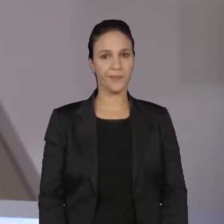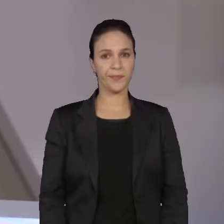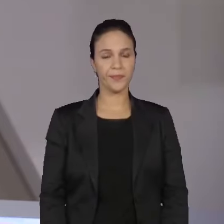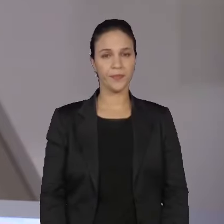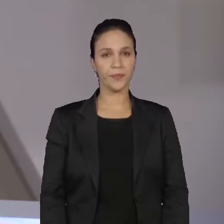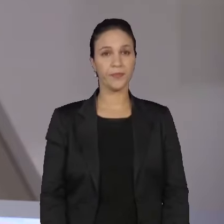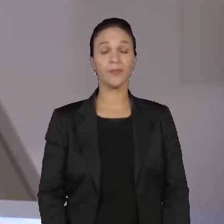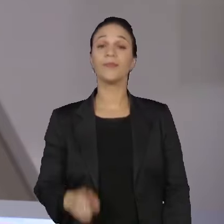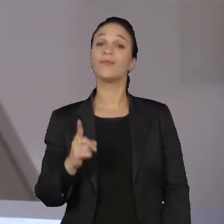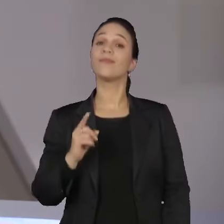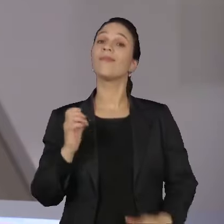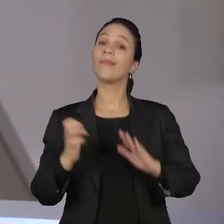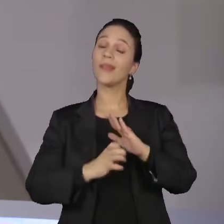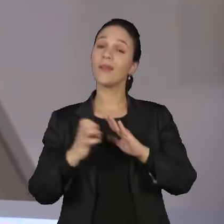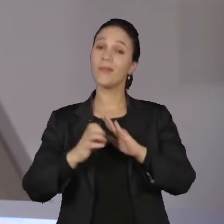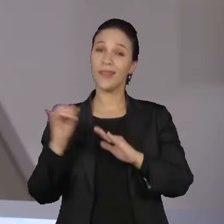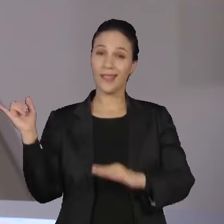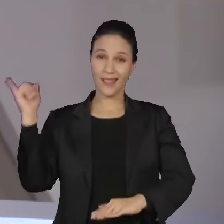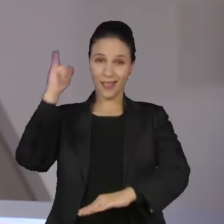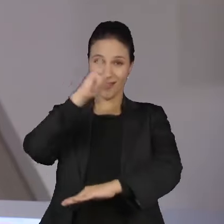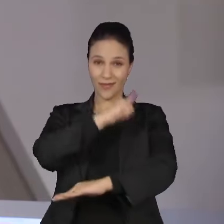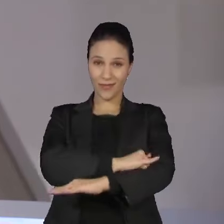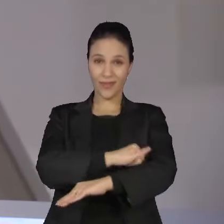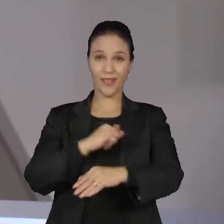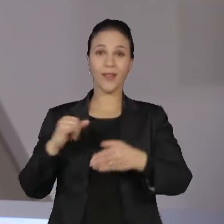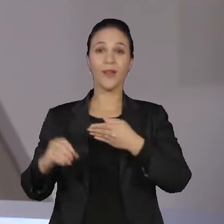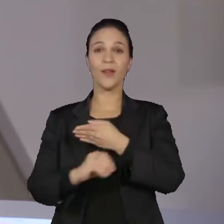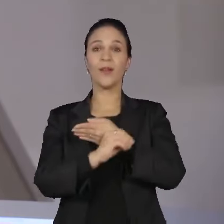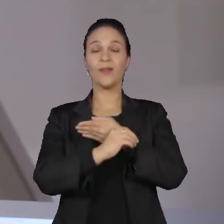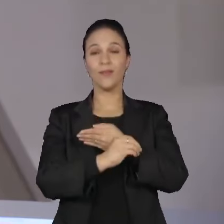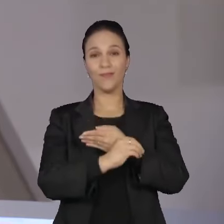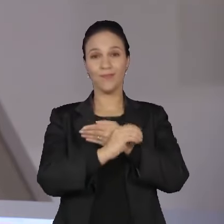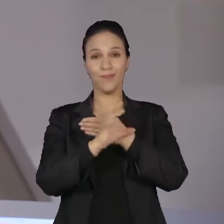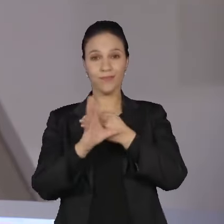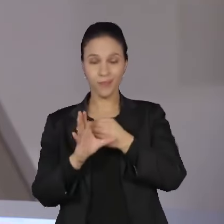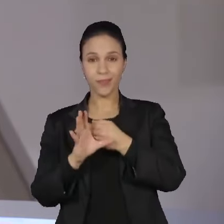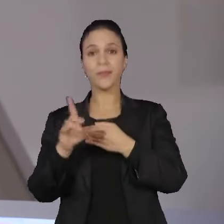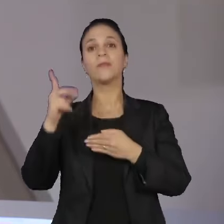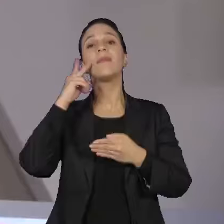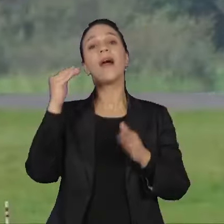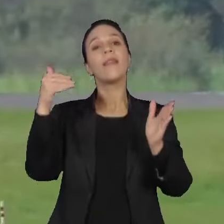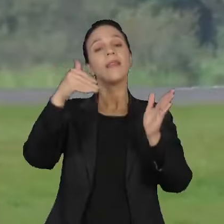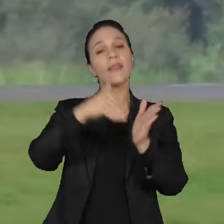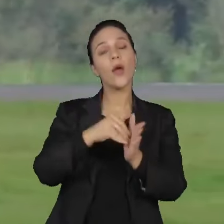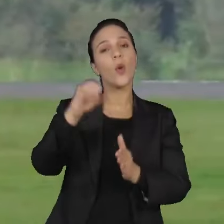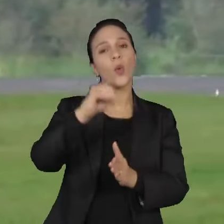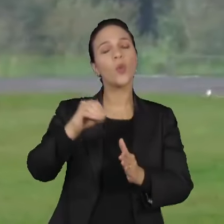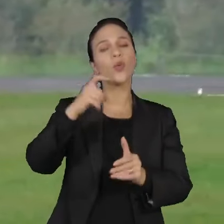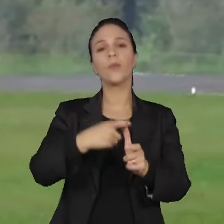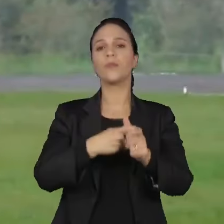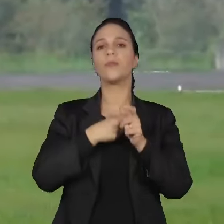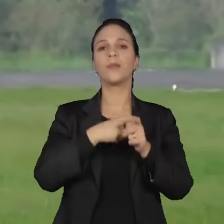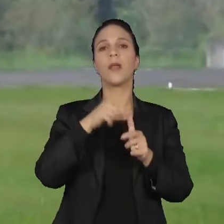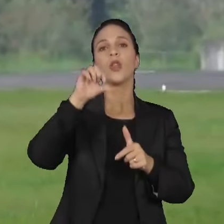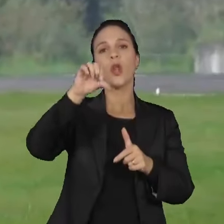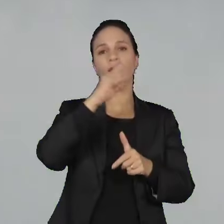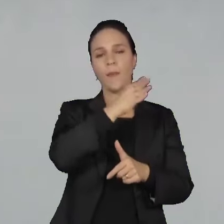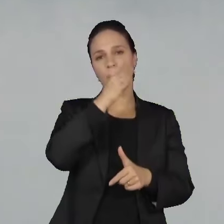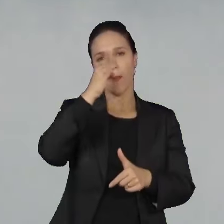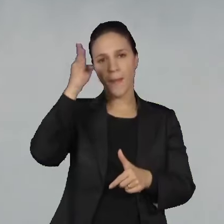a empresa VoIP suspende voos para nove destinos até o final de Outubro segundo a